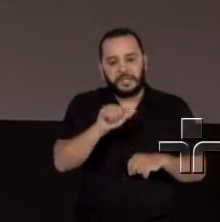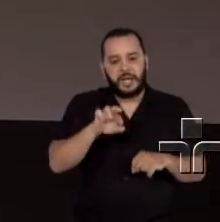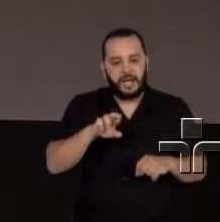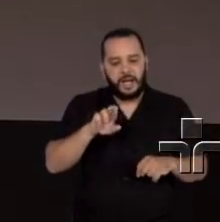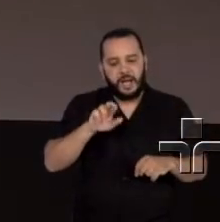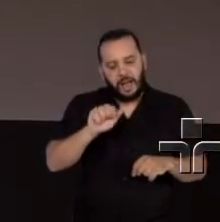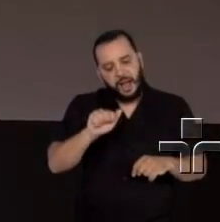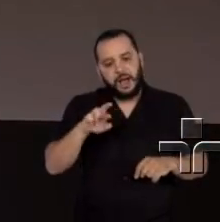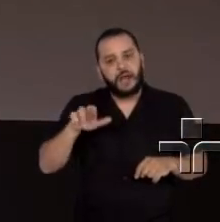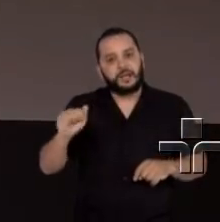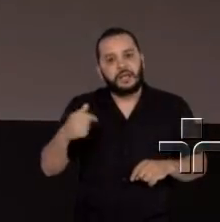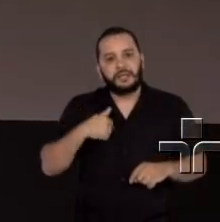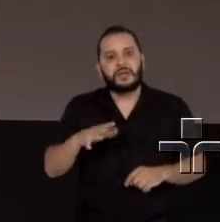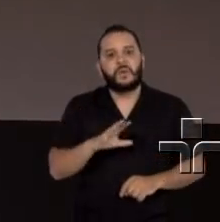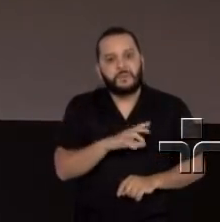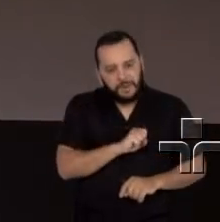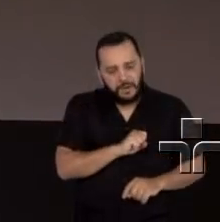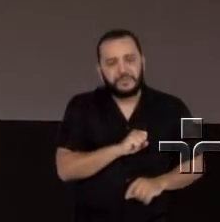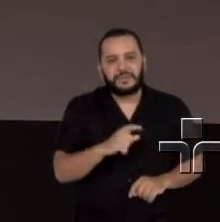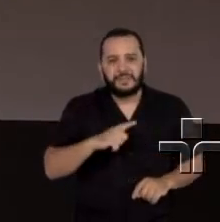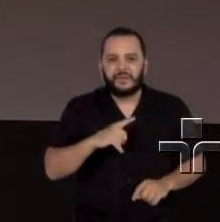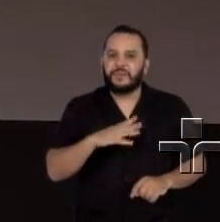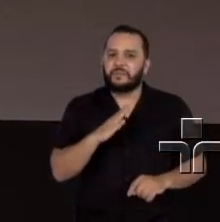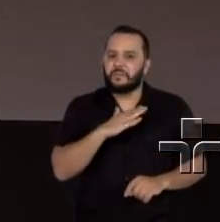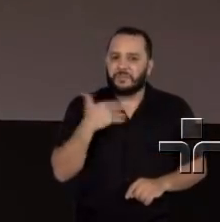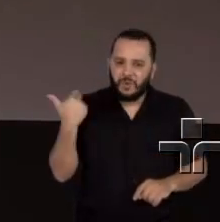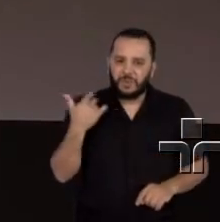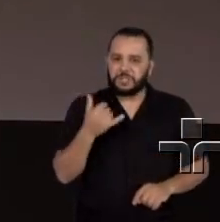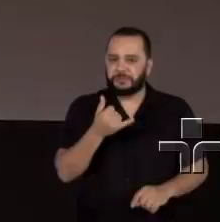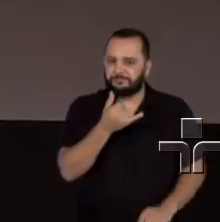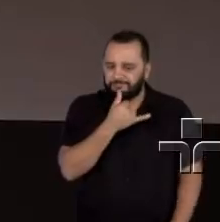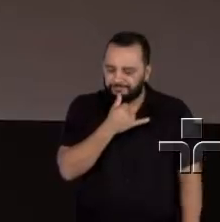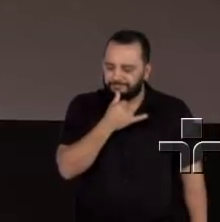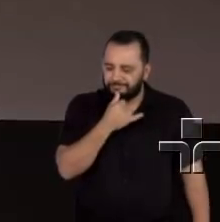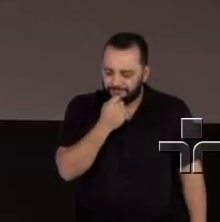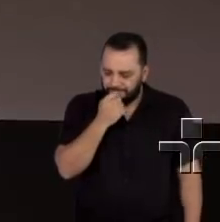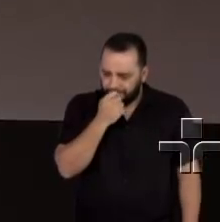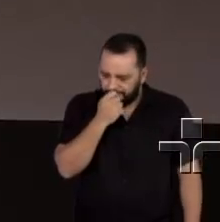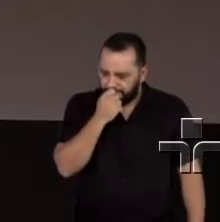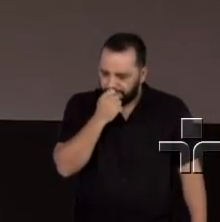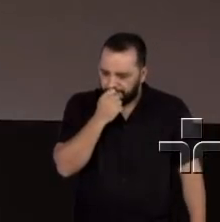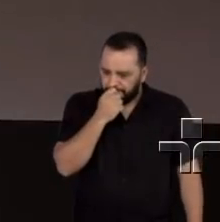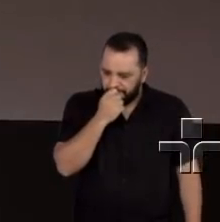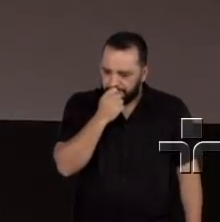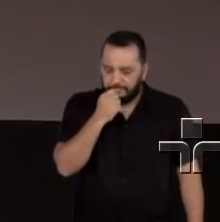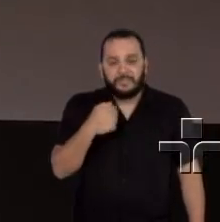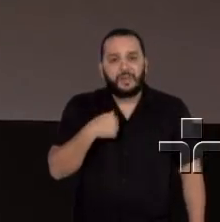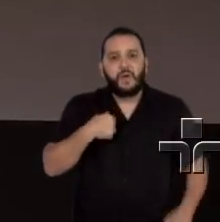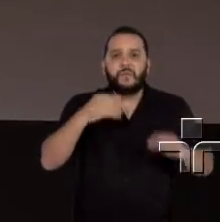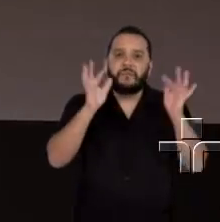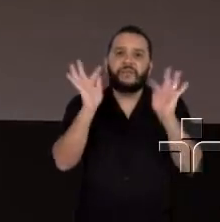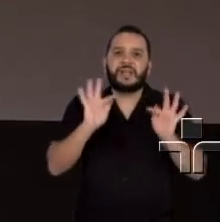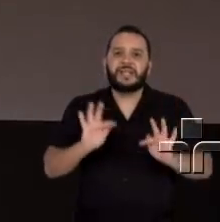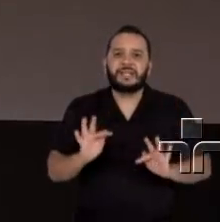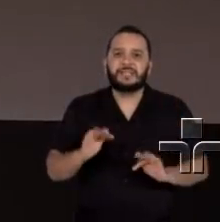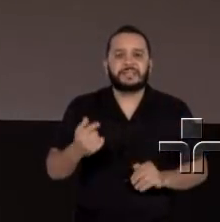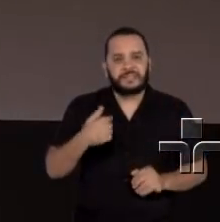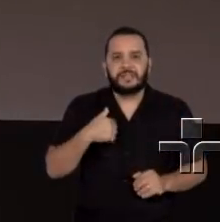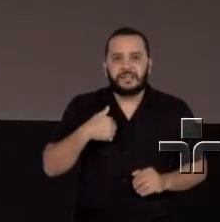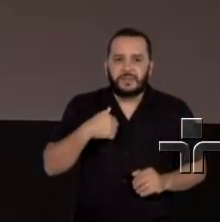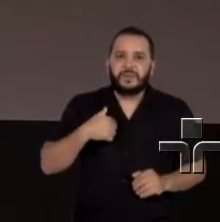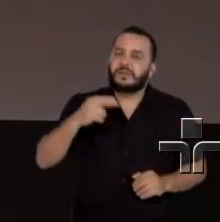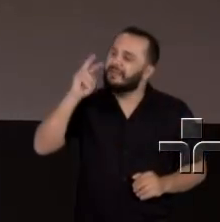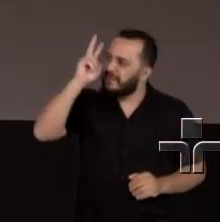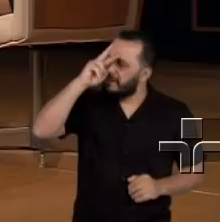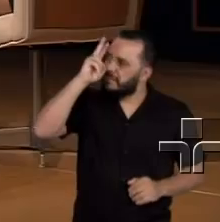que eu amava e que teve essa morte trágica. E eu fico muito feliz que eu tenha podido registrar essa